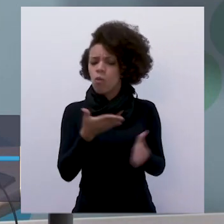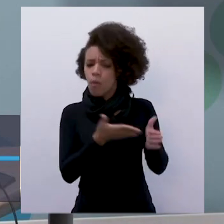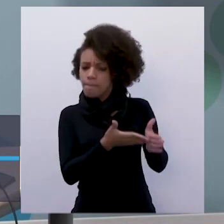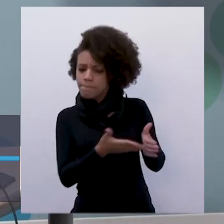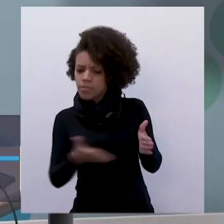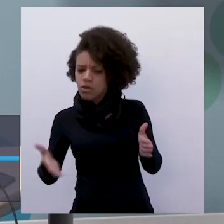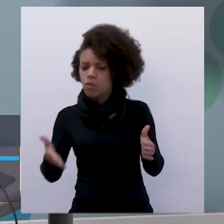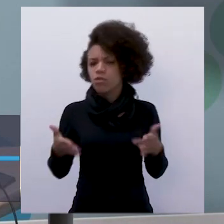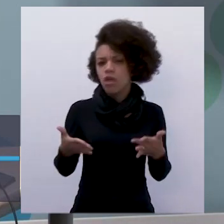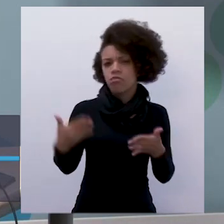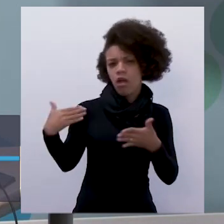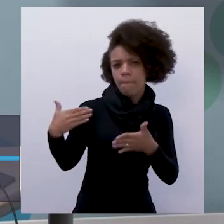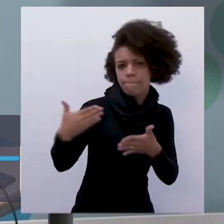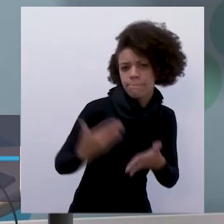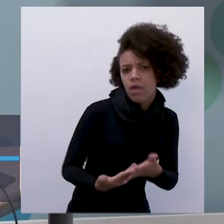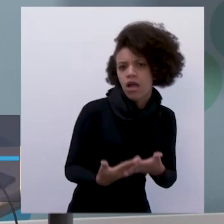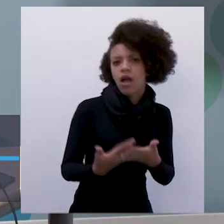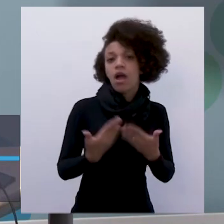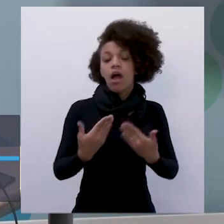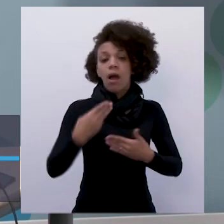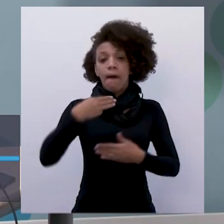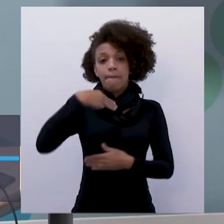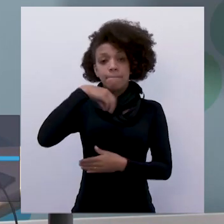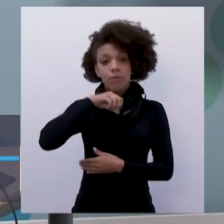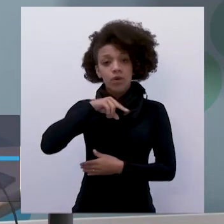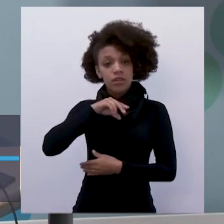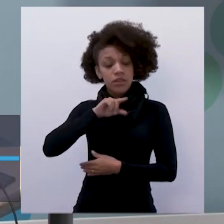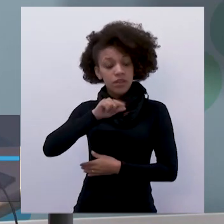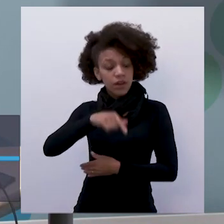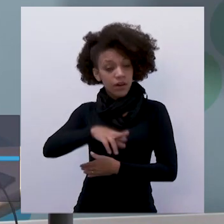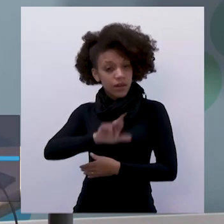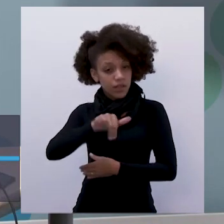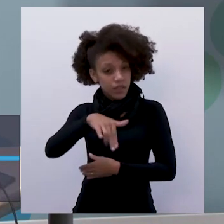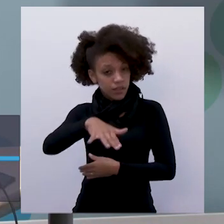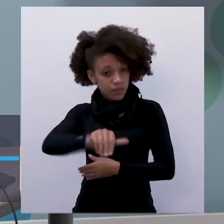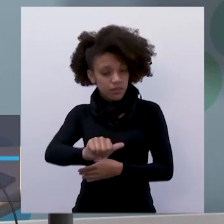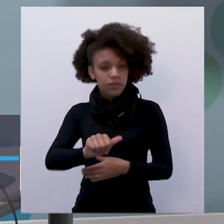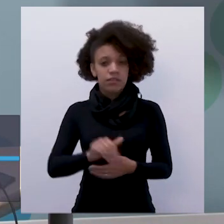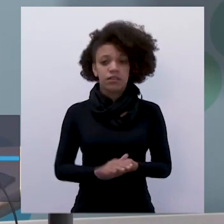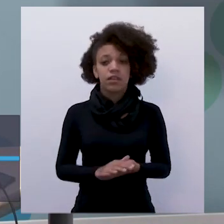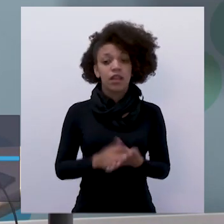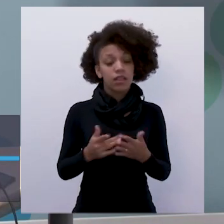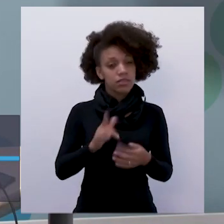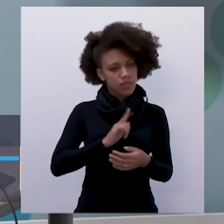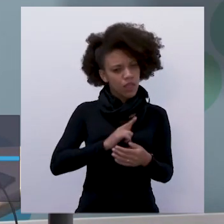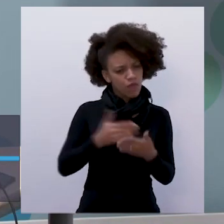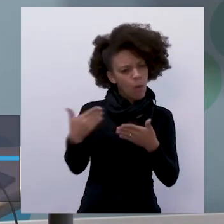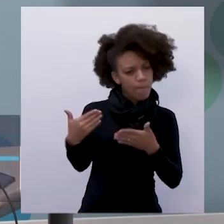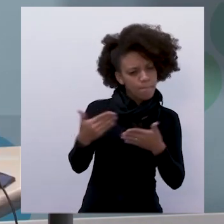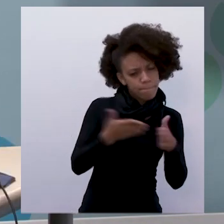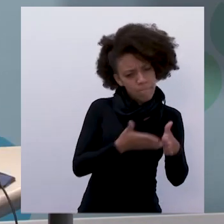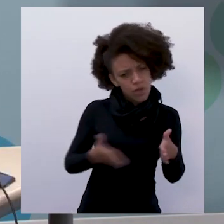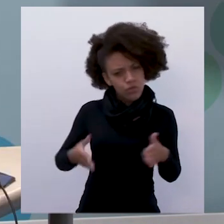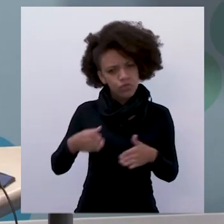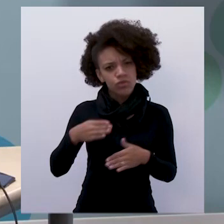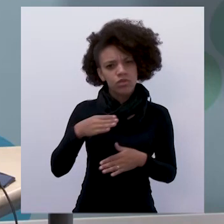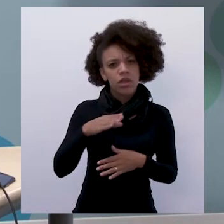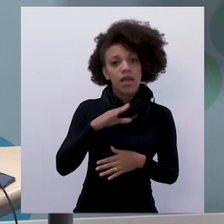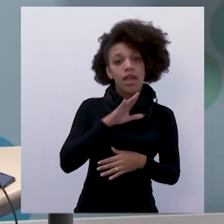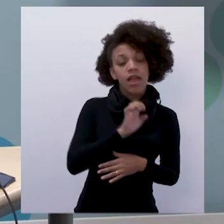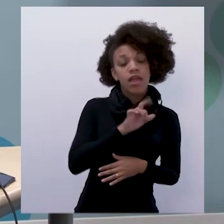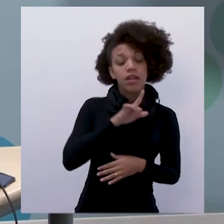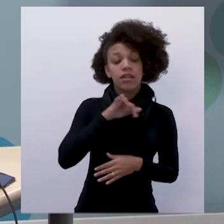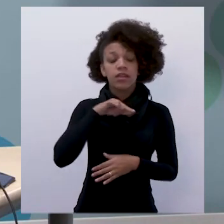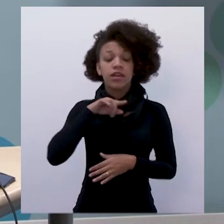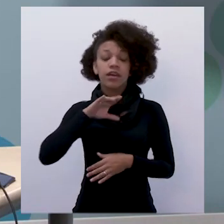da monarquia para a democracia, nós tivemos um momento de oligarquia lá em Atenas, né? Um momento em que